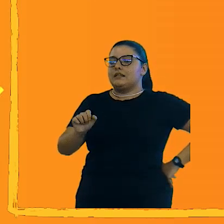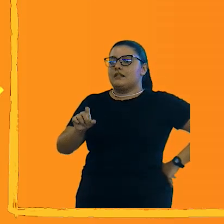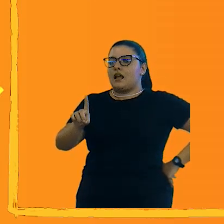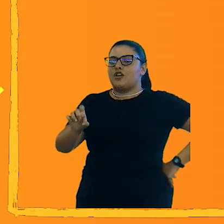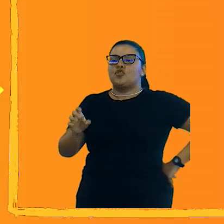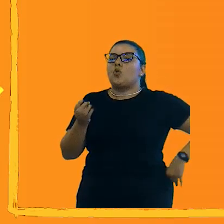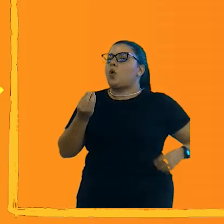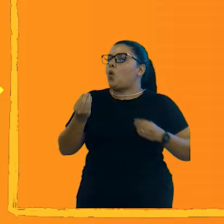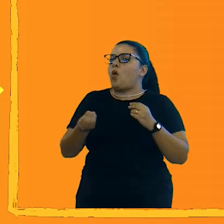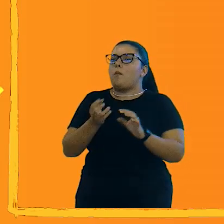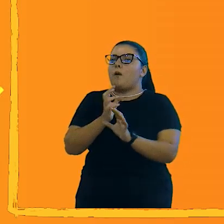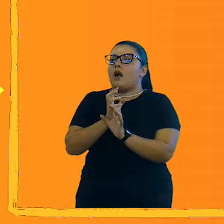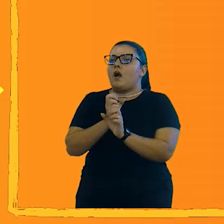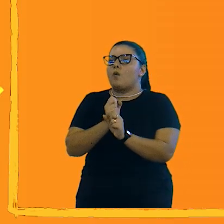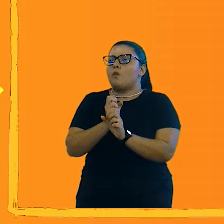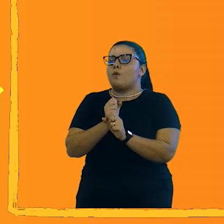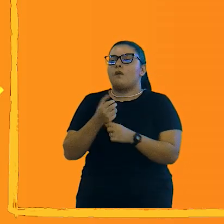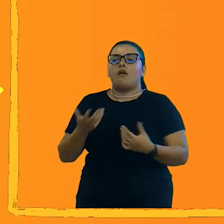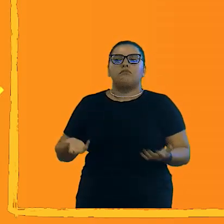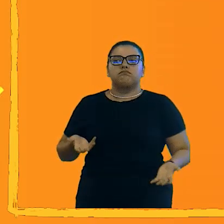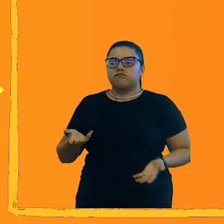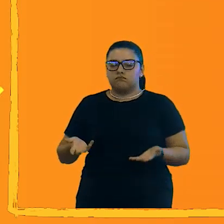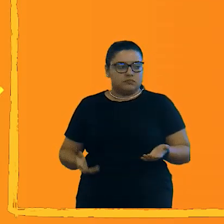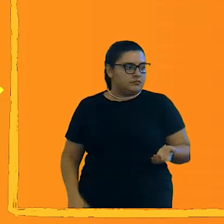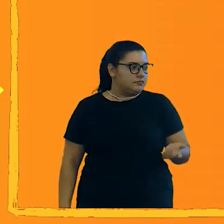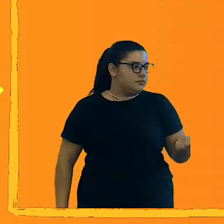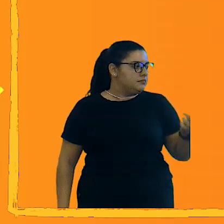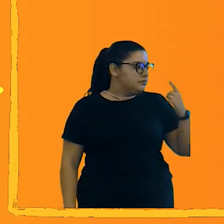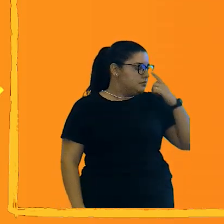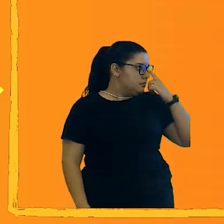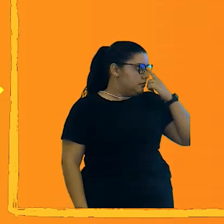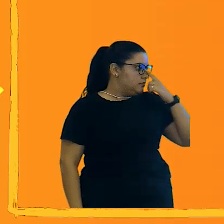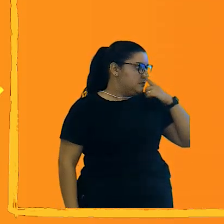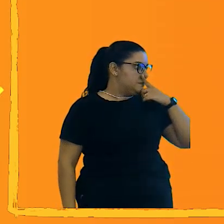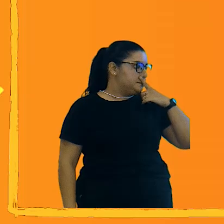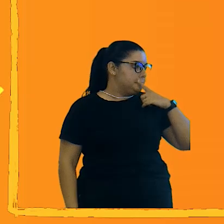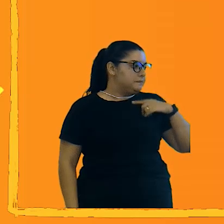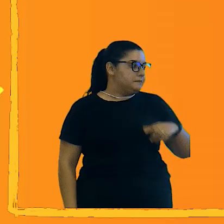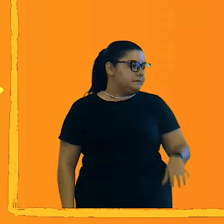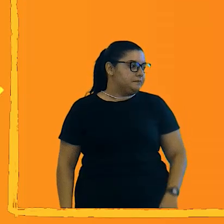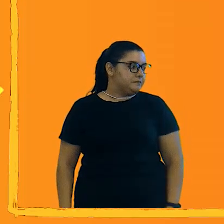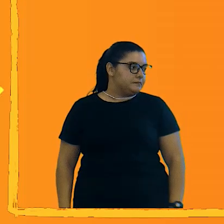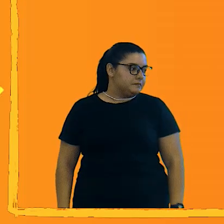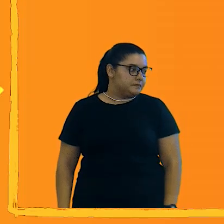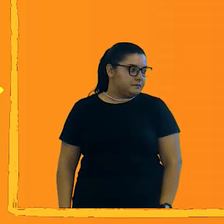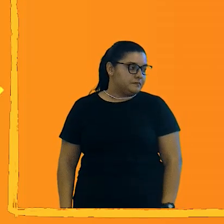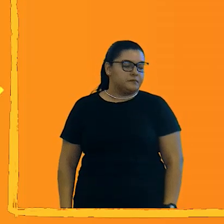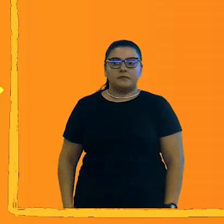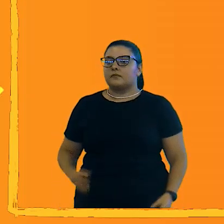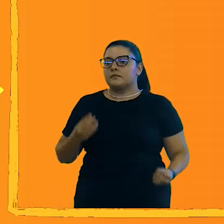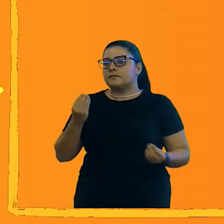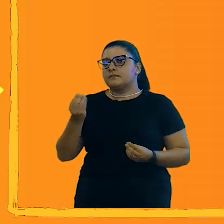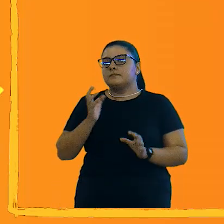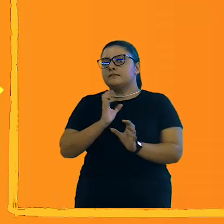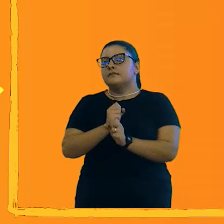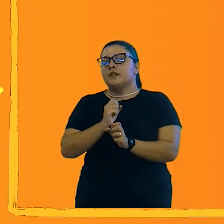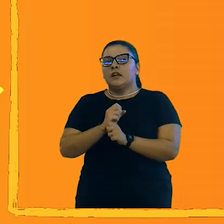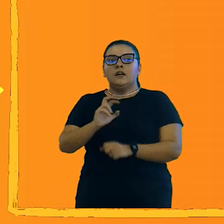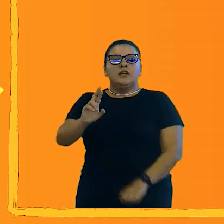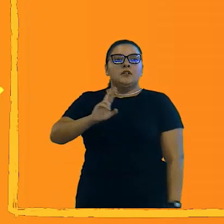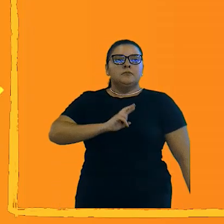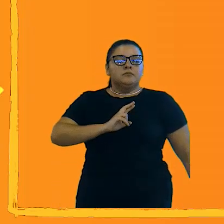uma densidade hum hum hum como é que calcula a